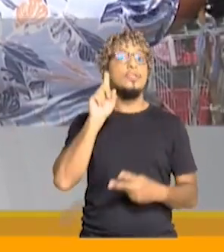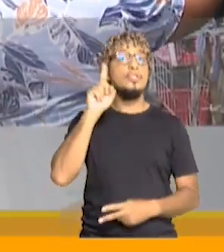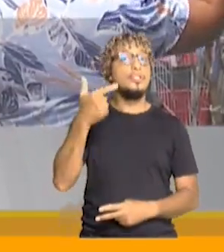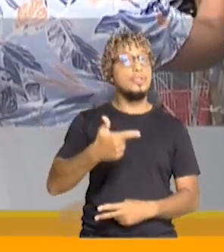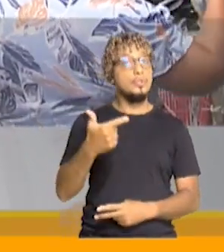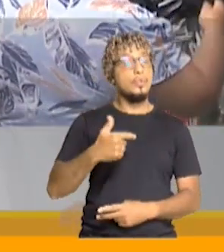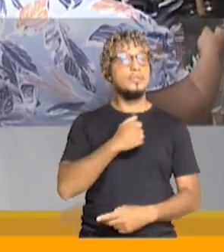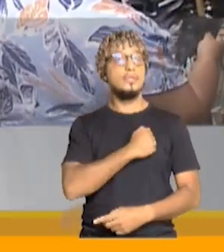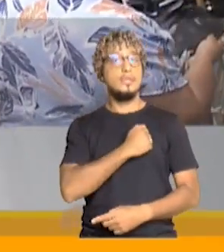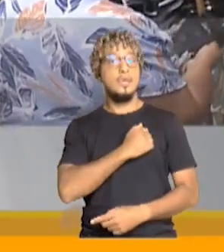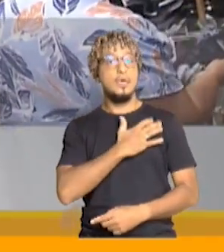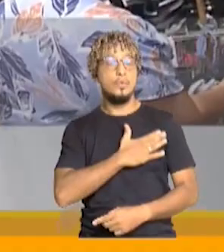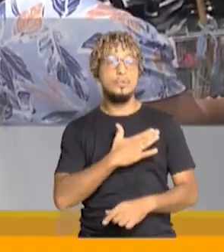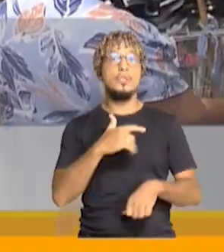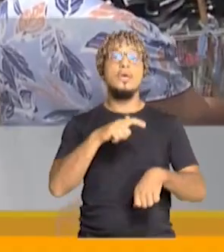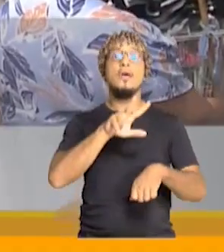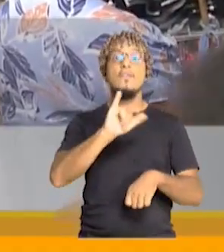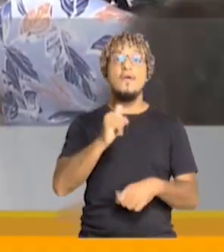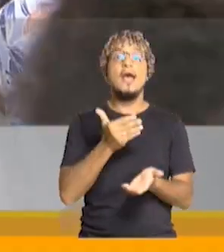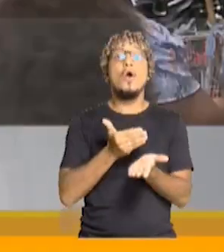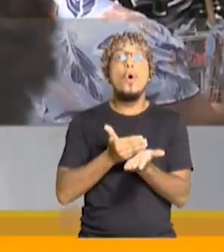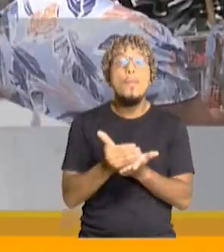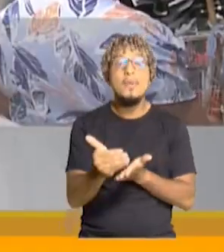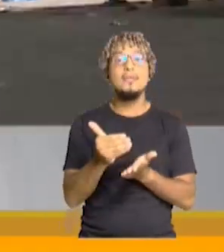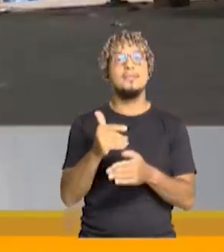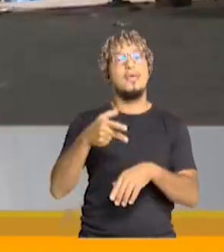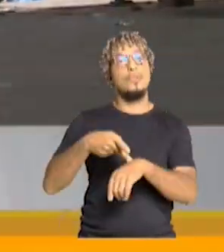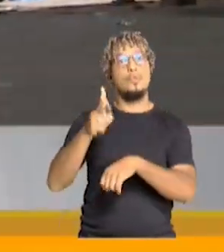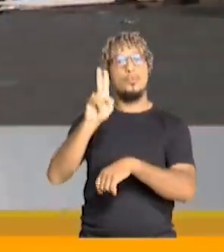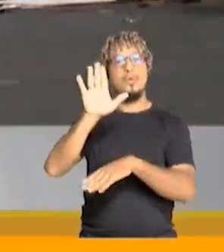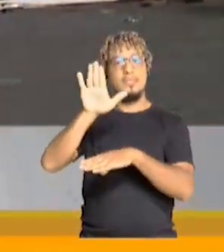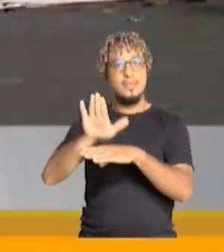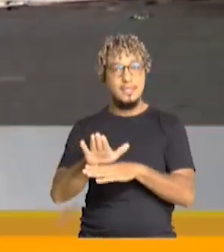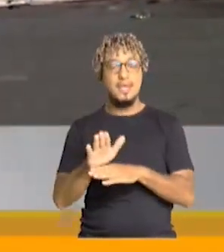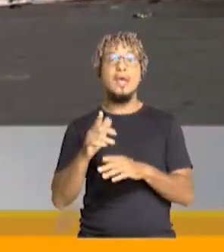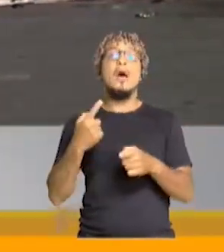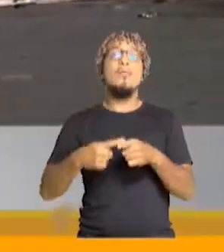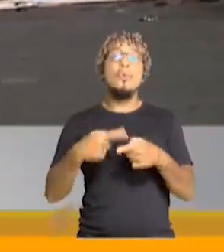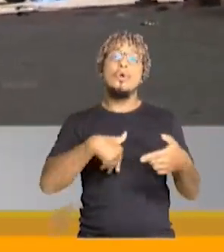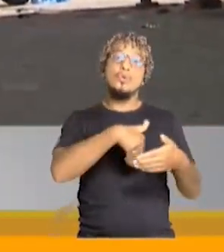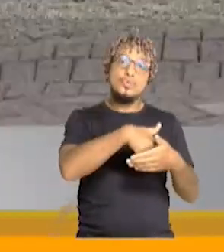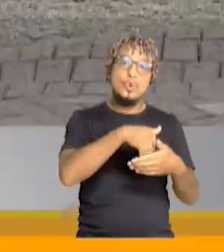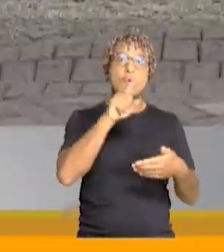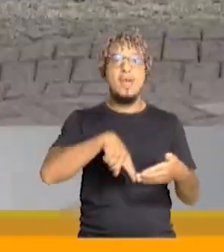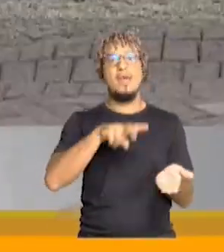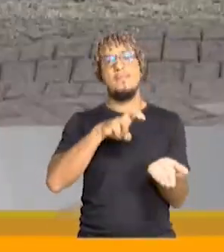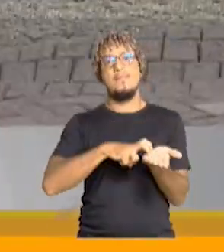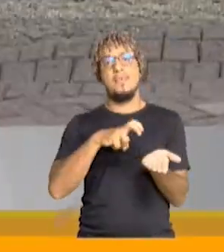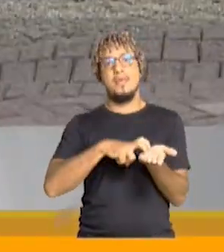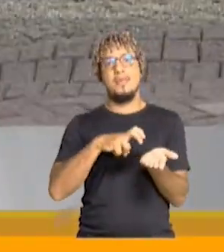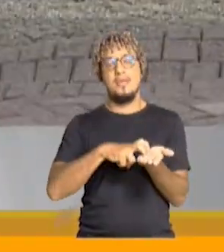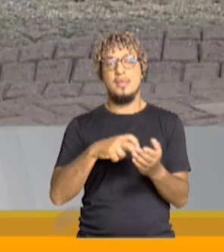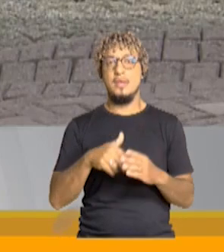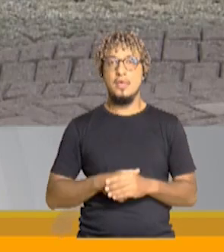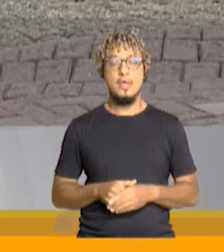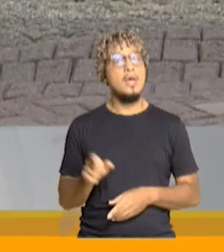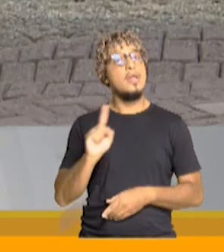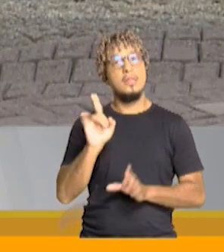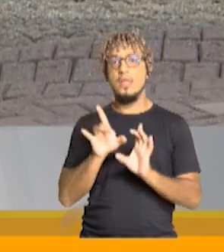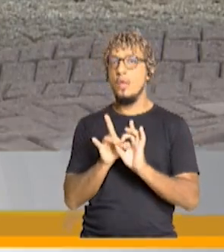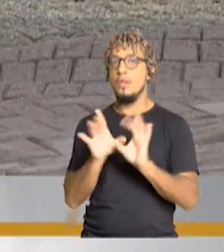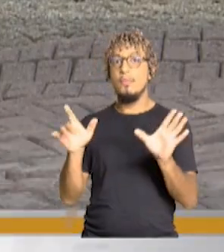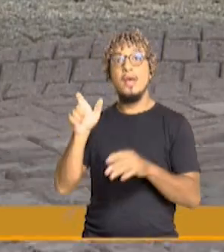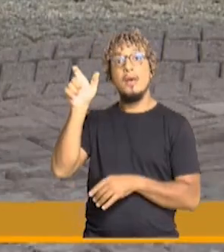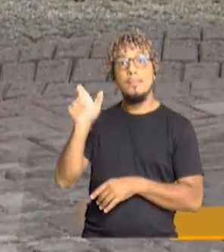nesses dias os expedientes vão começar as duas da tarde já que as partidas serão pela manhã a medida não vale para